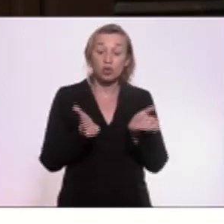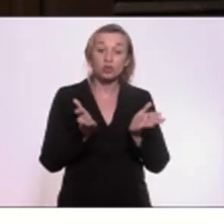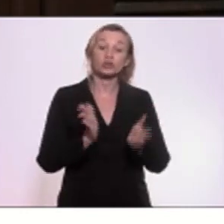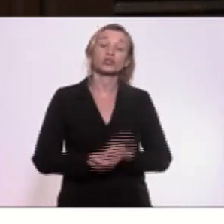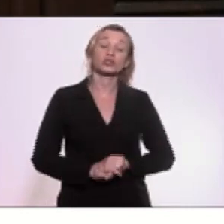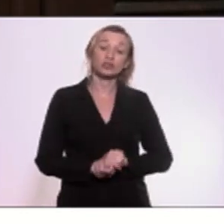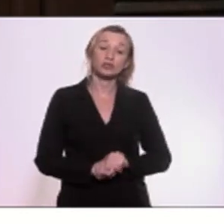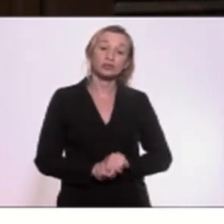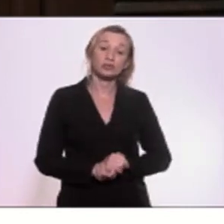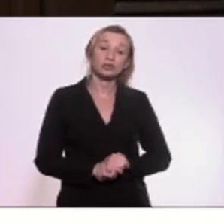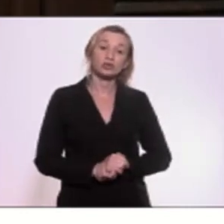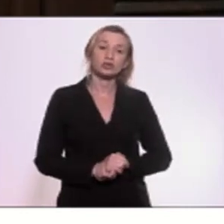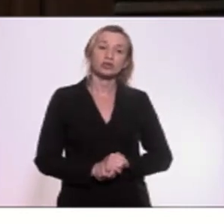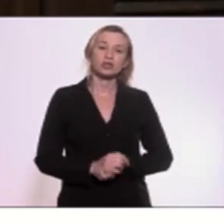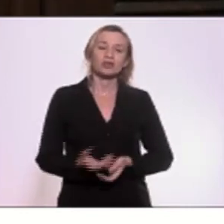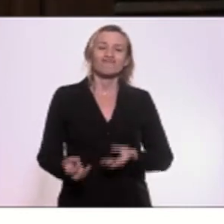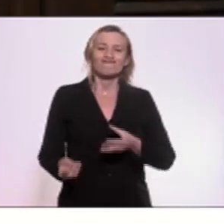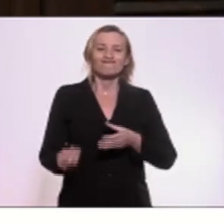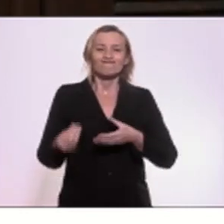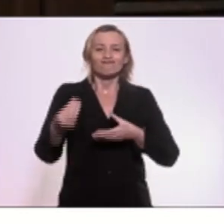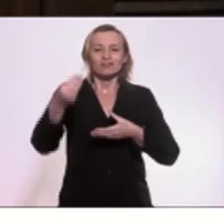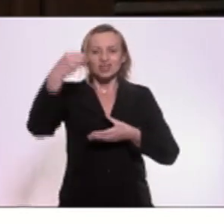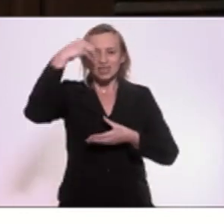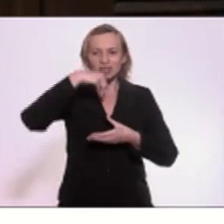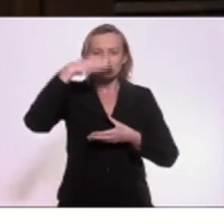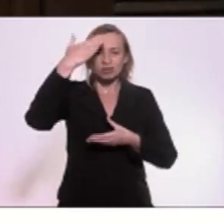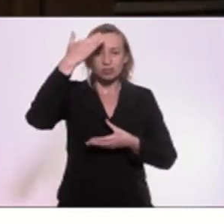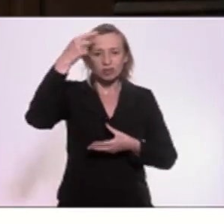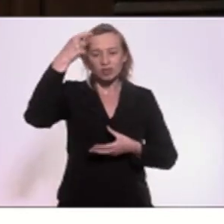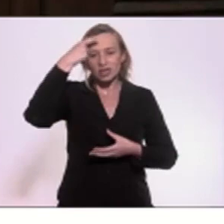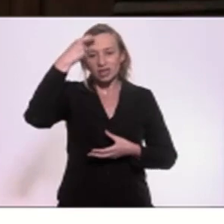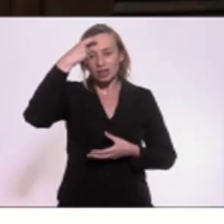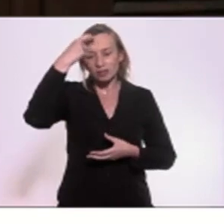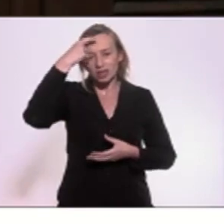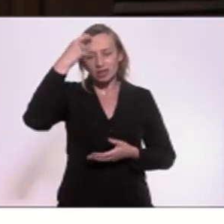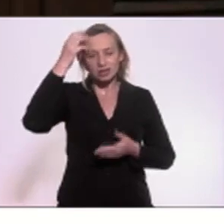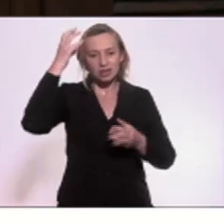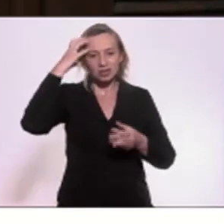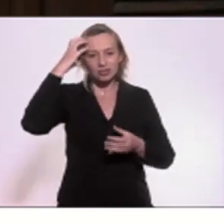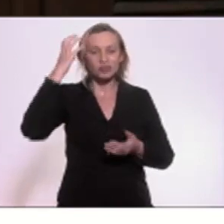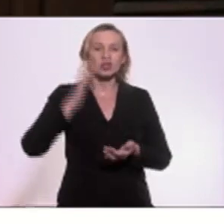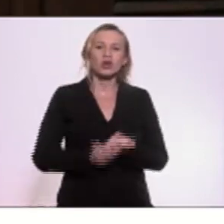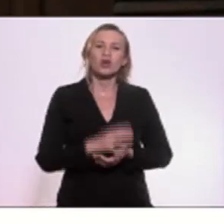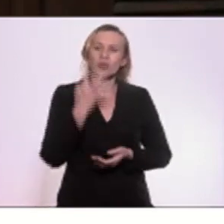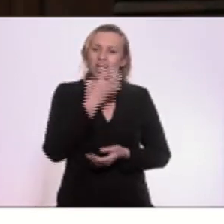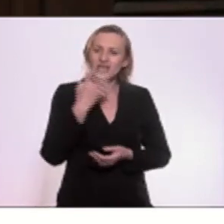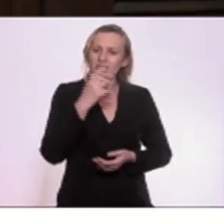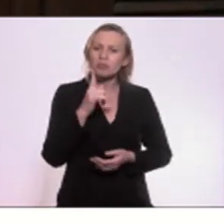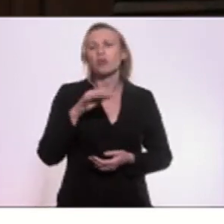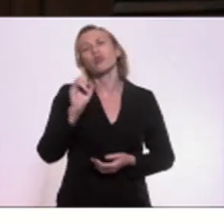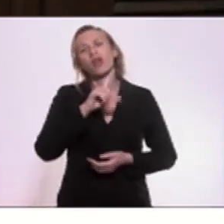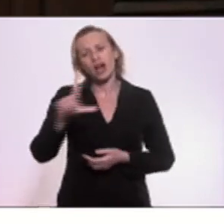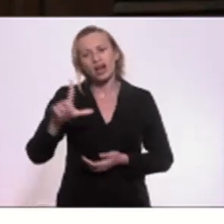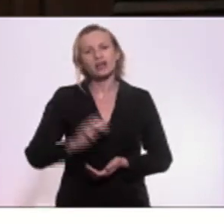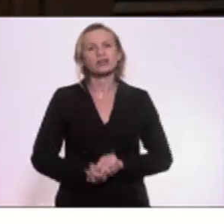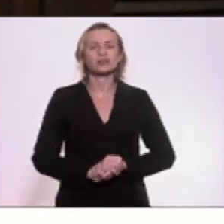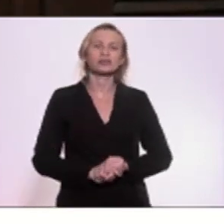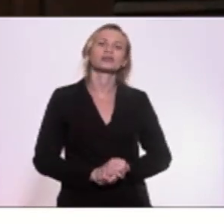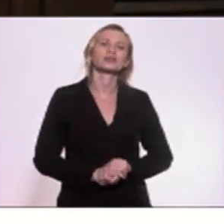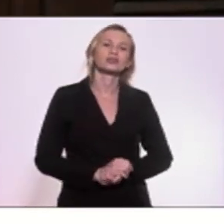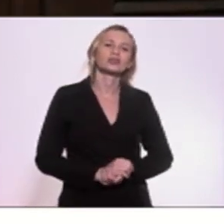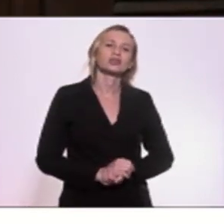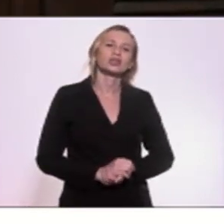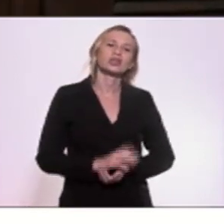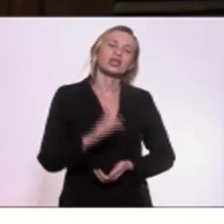reverberando na minha cabeça. Uma canção muito, bem popular. Essa canção